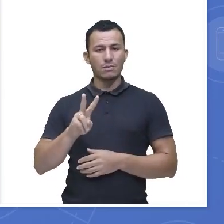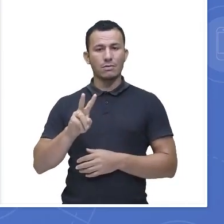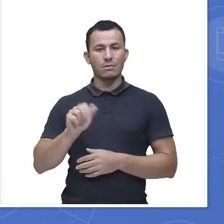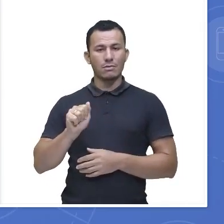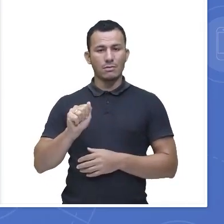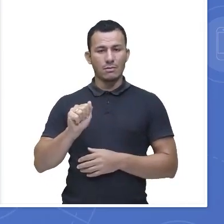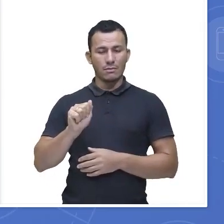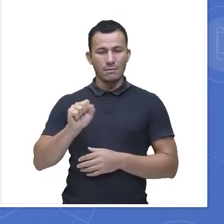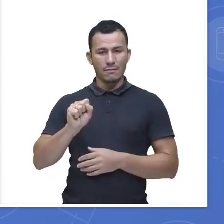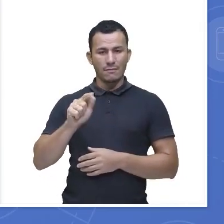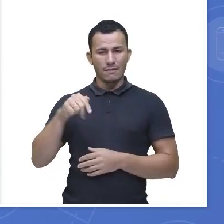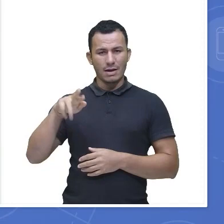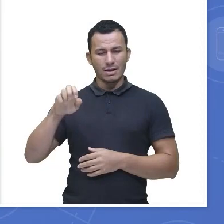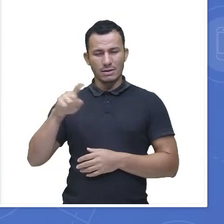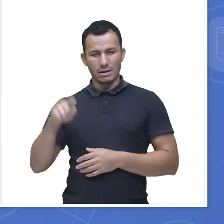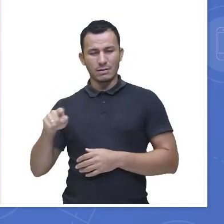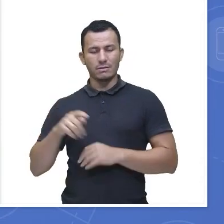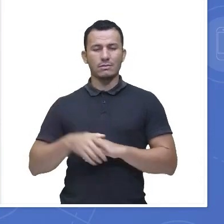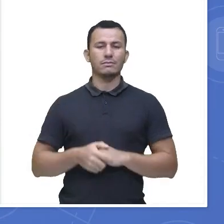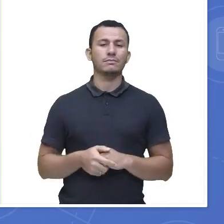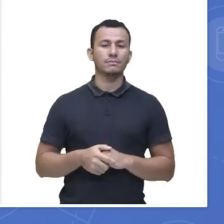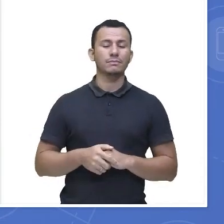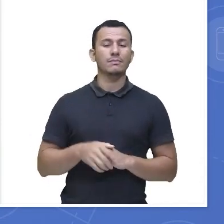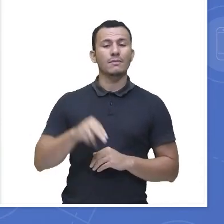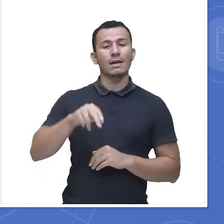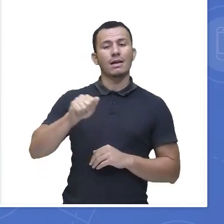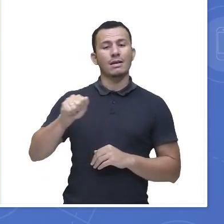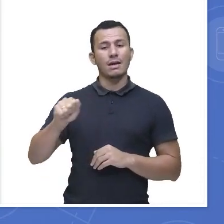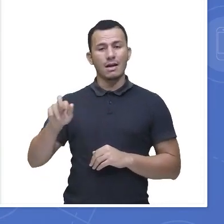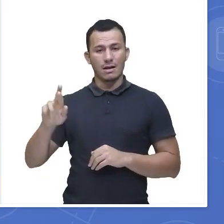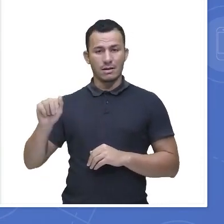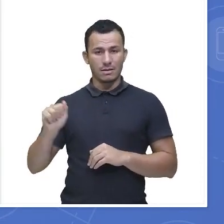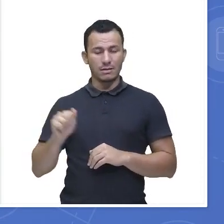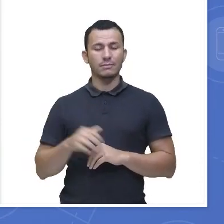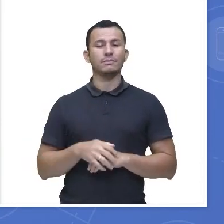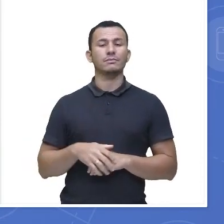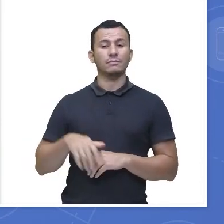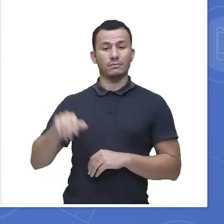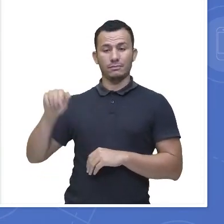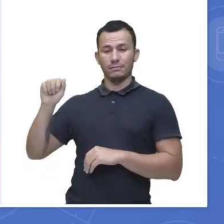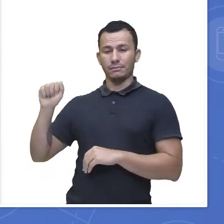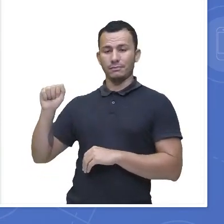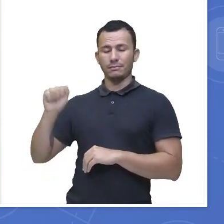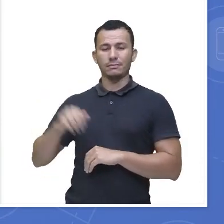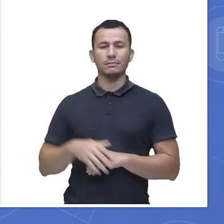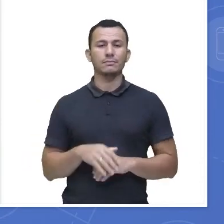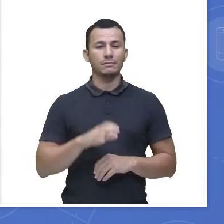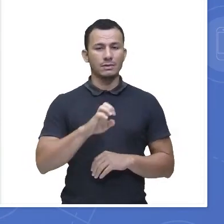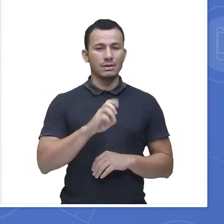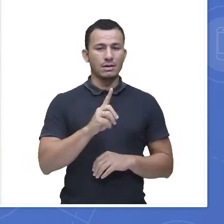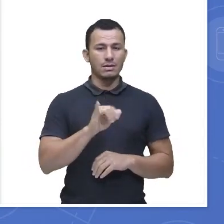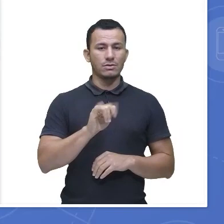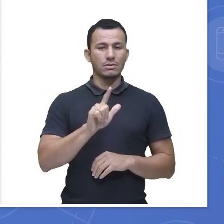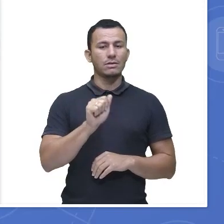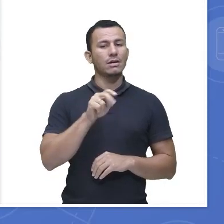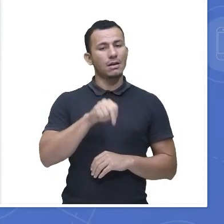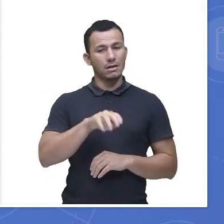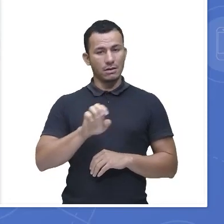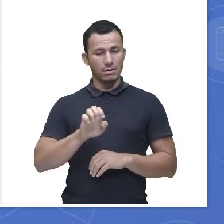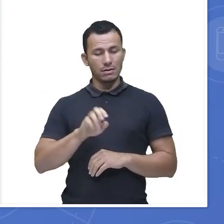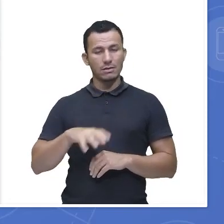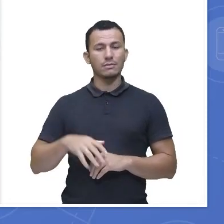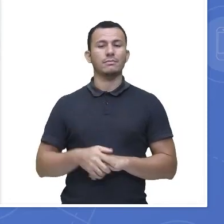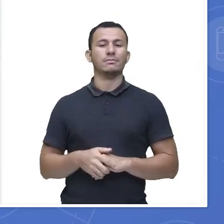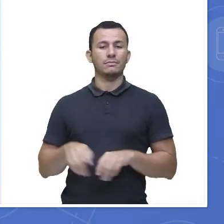nossa escola. A Naara, deixa eu ver quem mais, letra A. Quem mais? Edilane. Muito